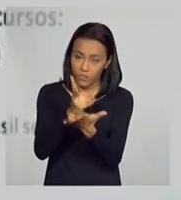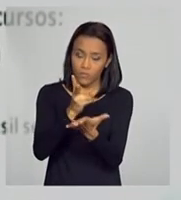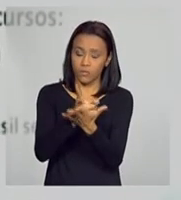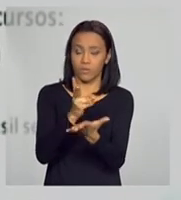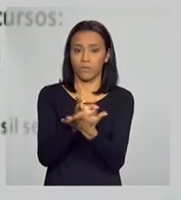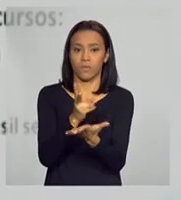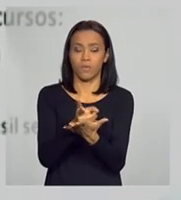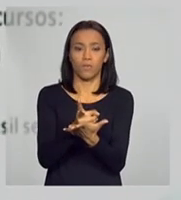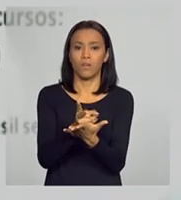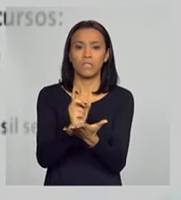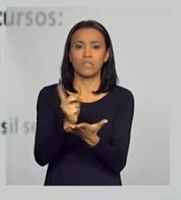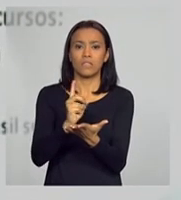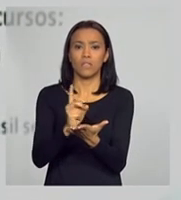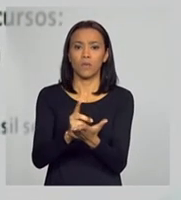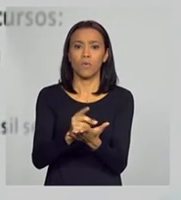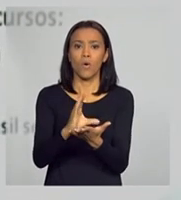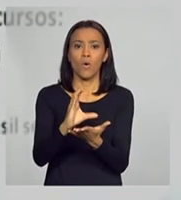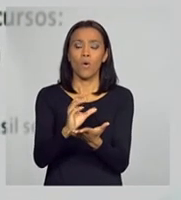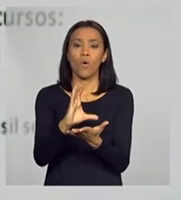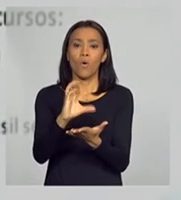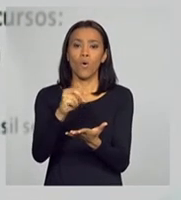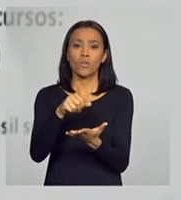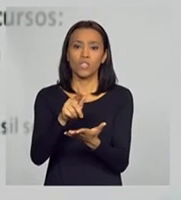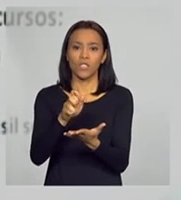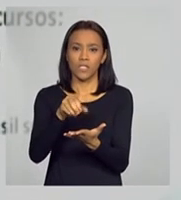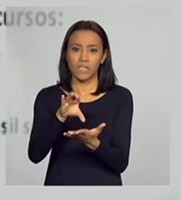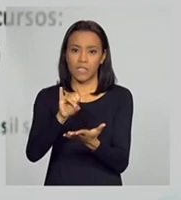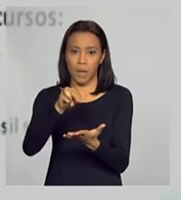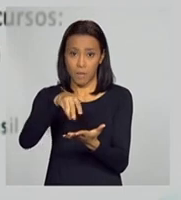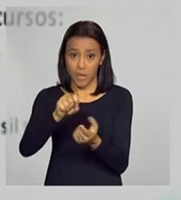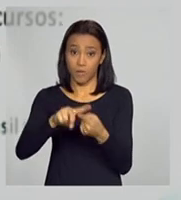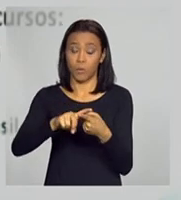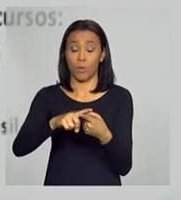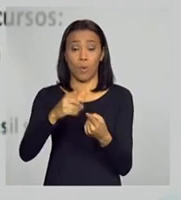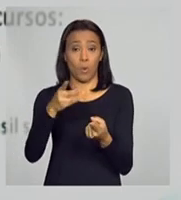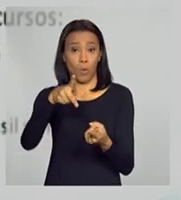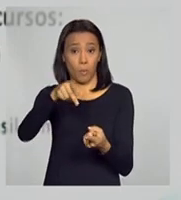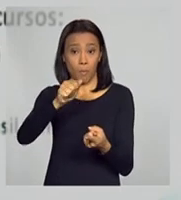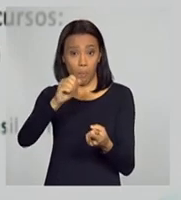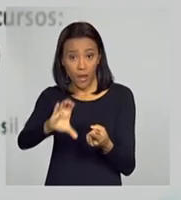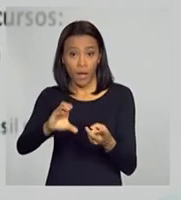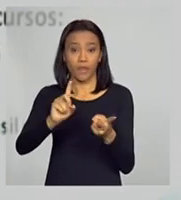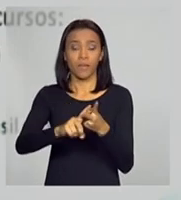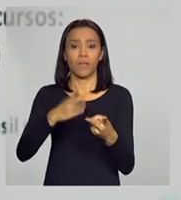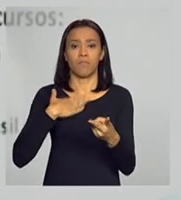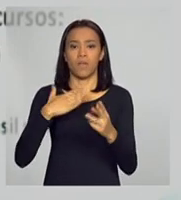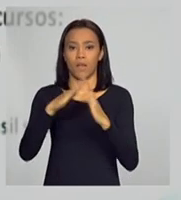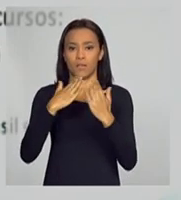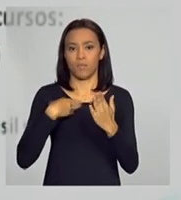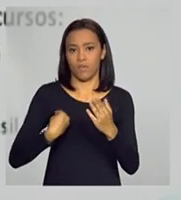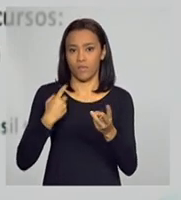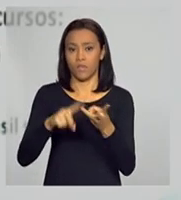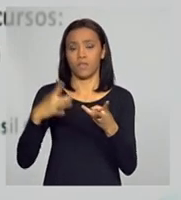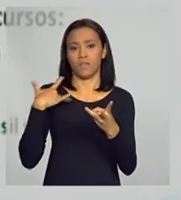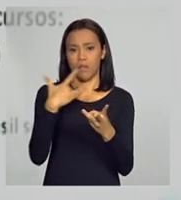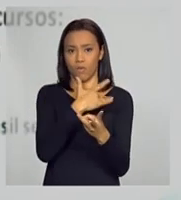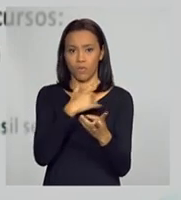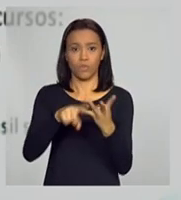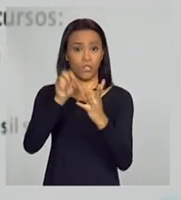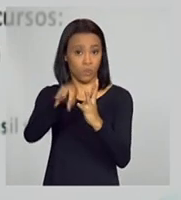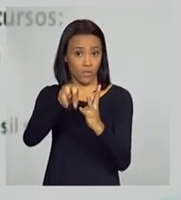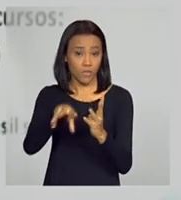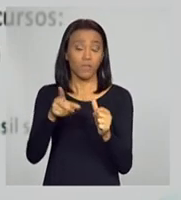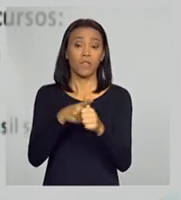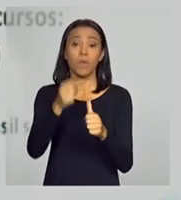nenhum contingenciamento o PAC o Minha Casa Minha Vida à saúde à educação e o